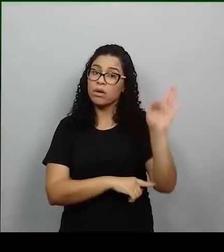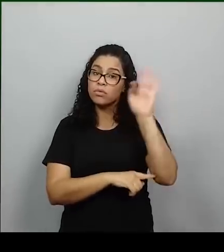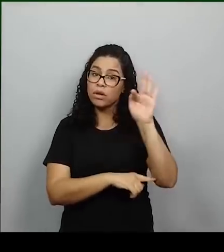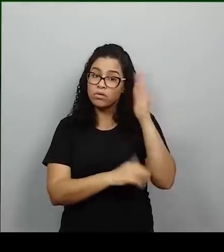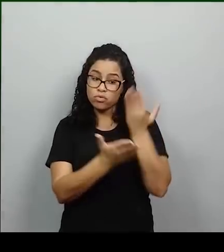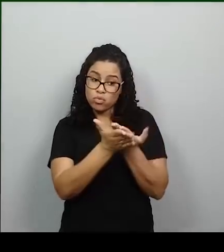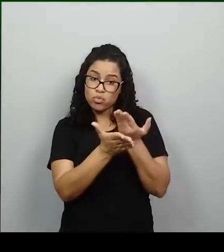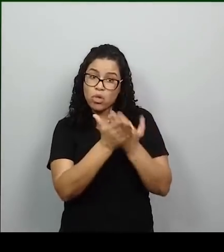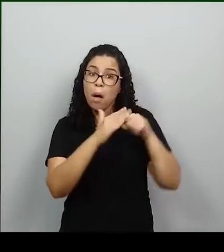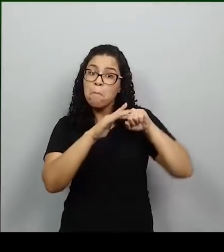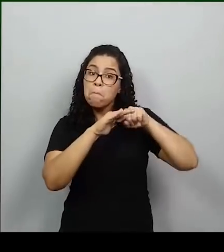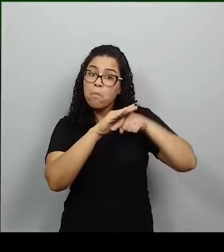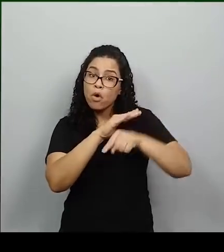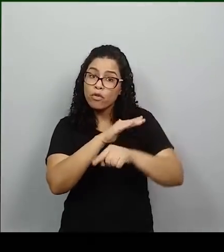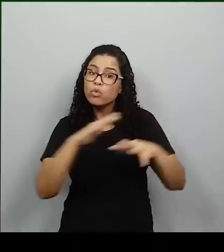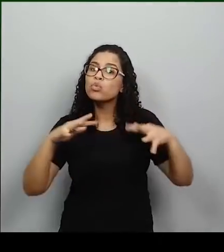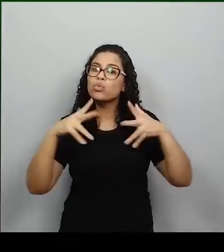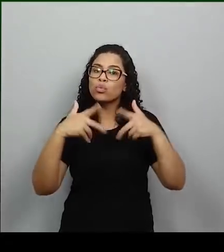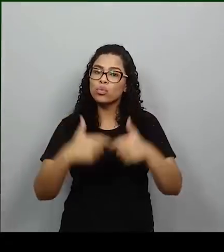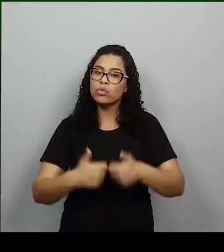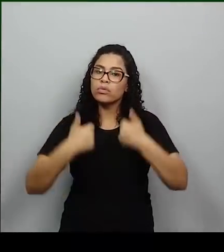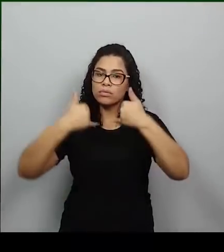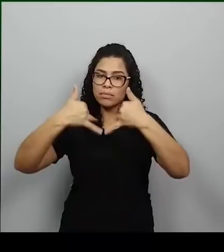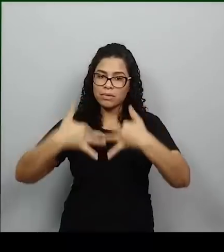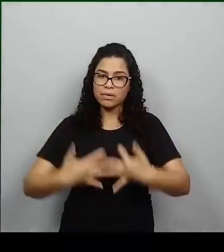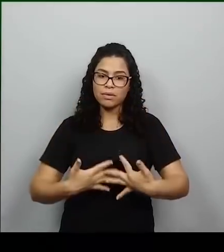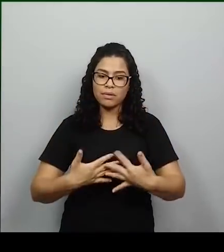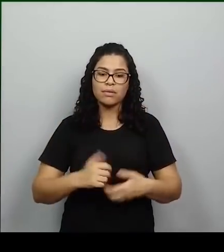você estudar mais a fundo tudo isso que eu falei.